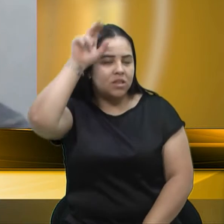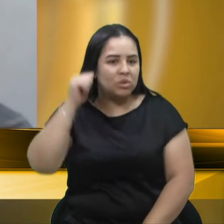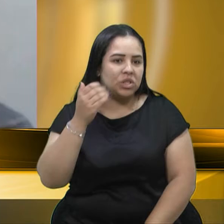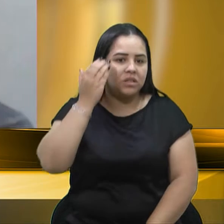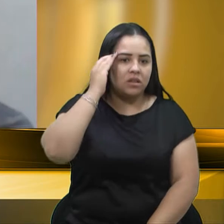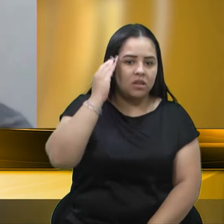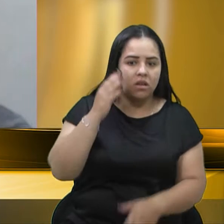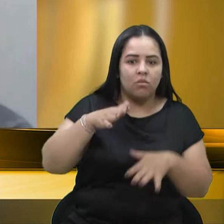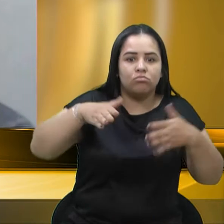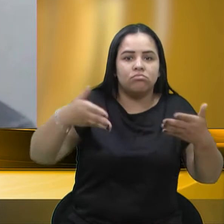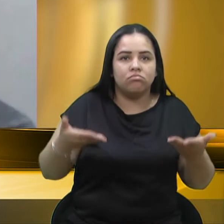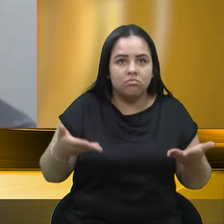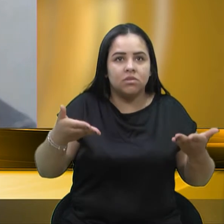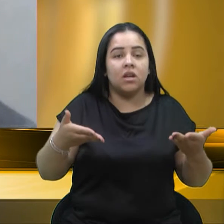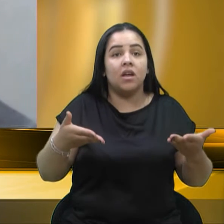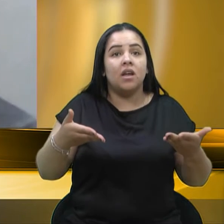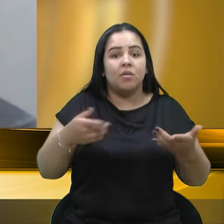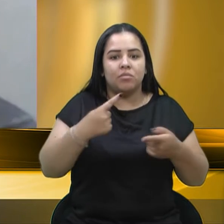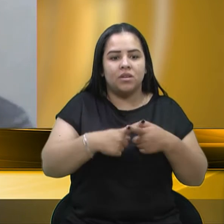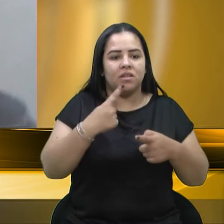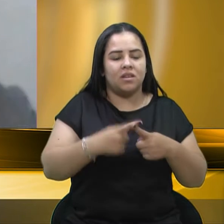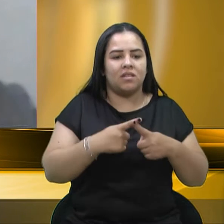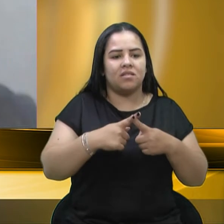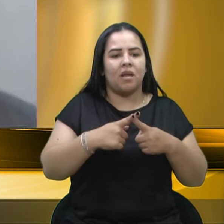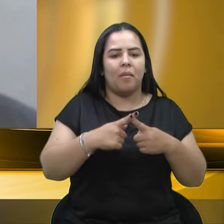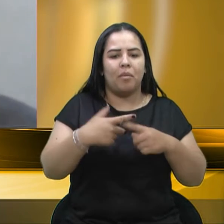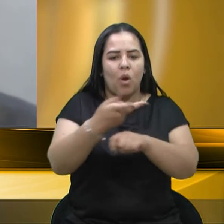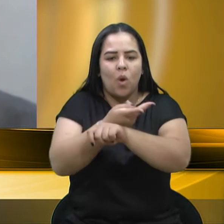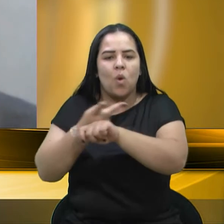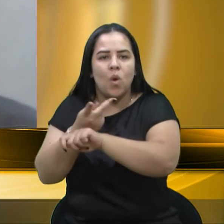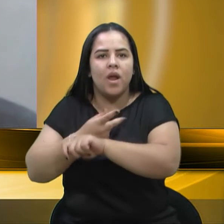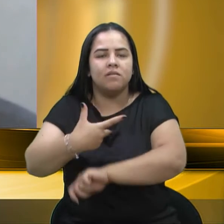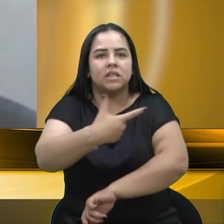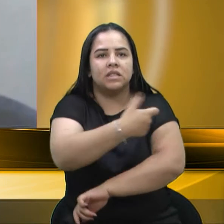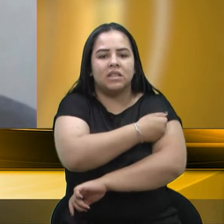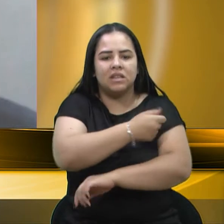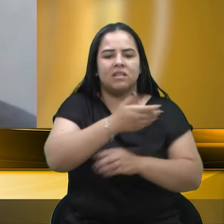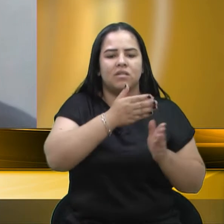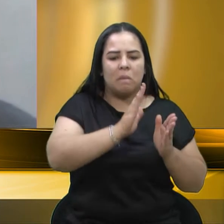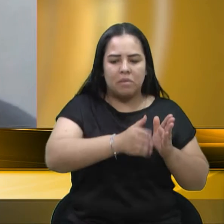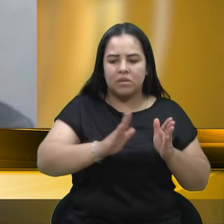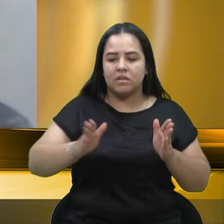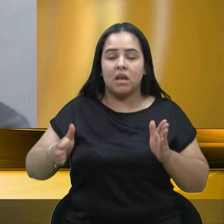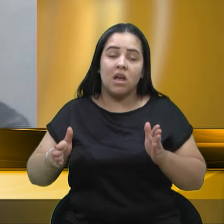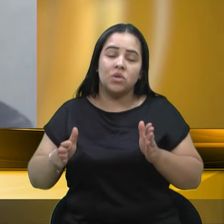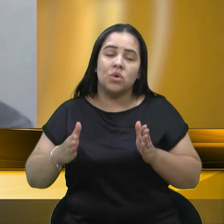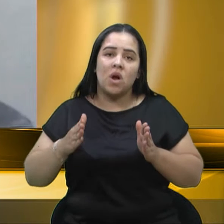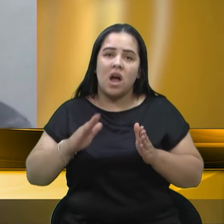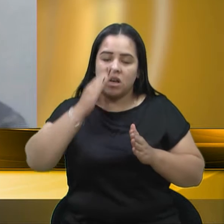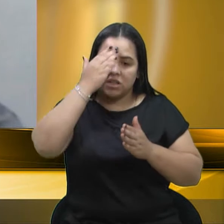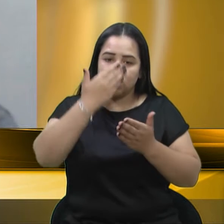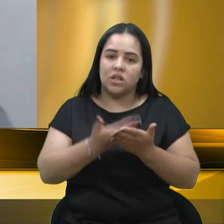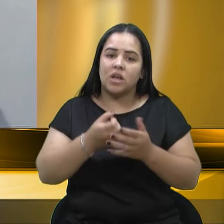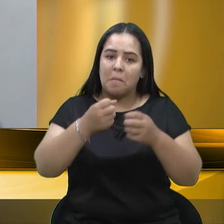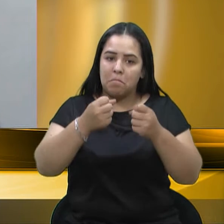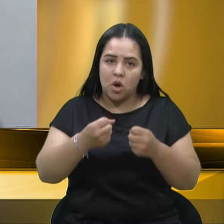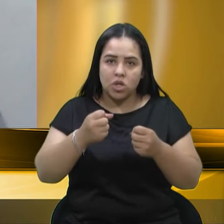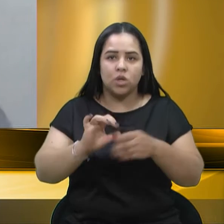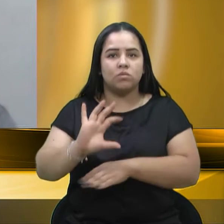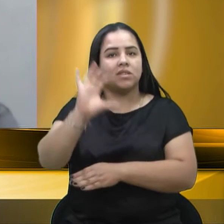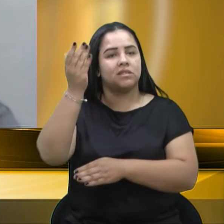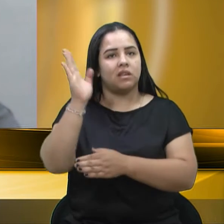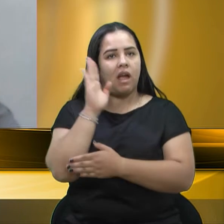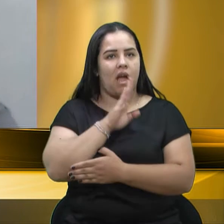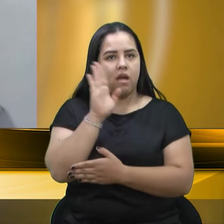por vacinas, e nesse processo eu acredito que possa ter, sim, essa agilidade na aquisição de vacinas.